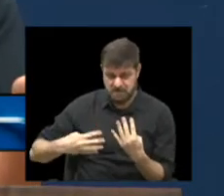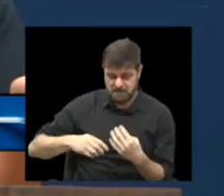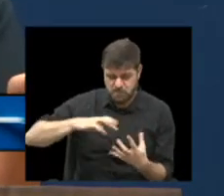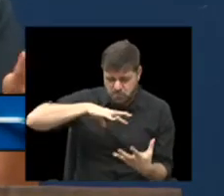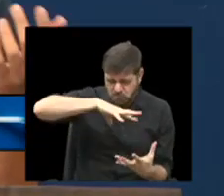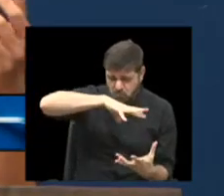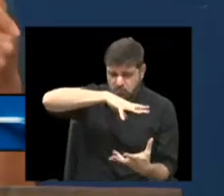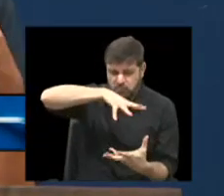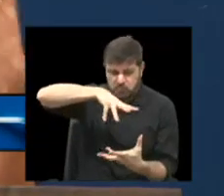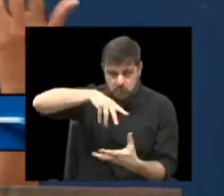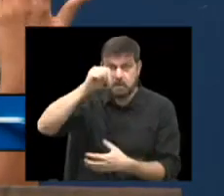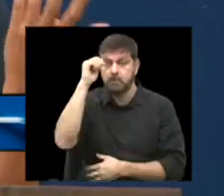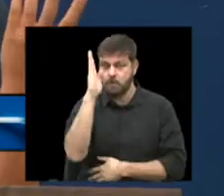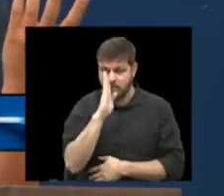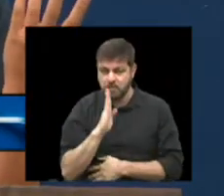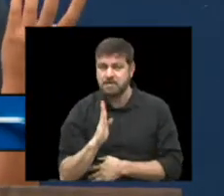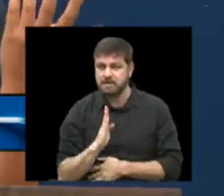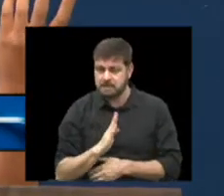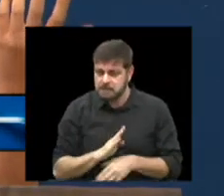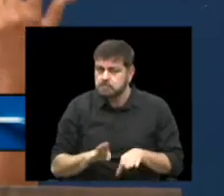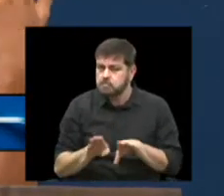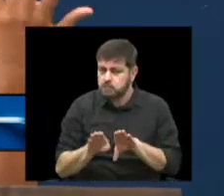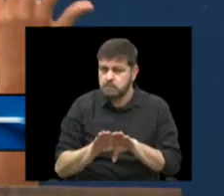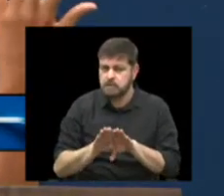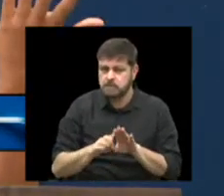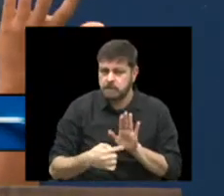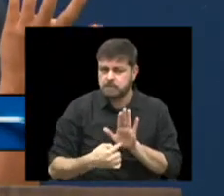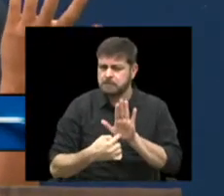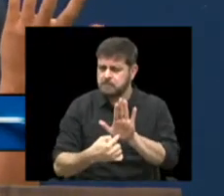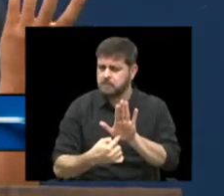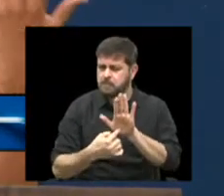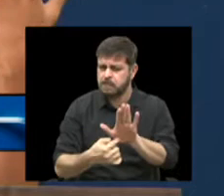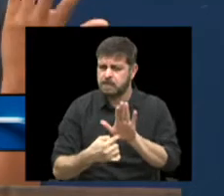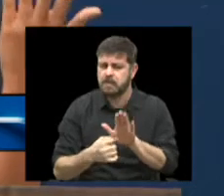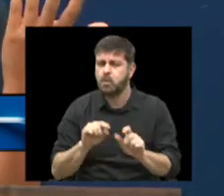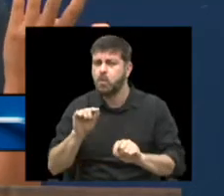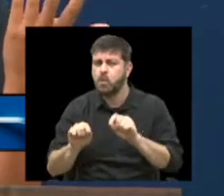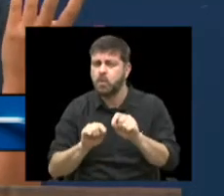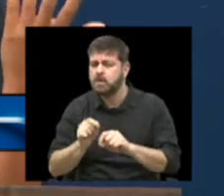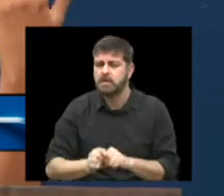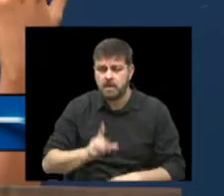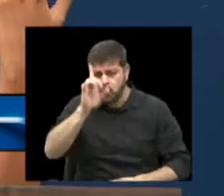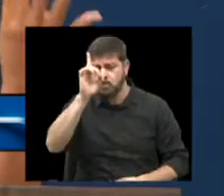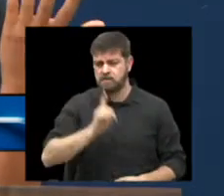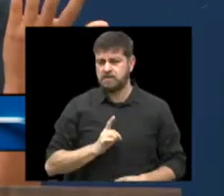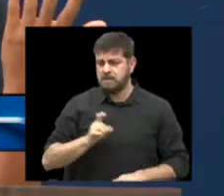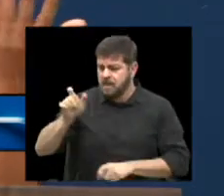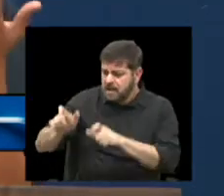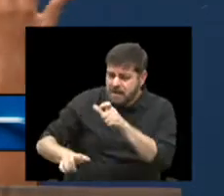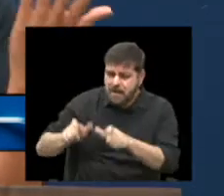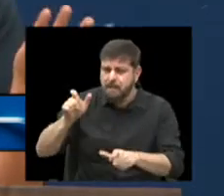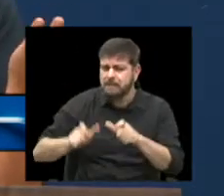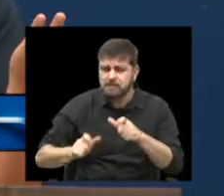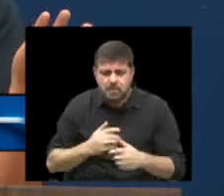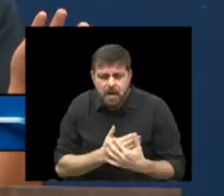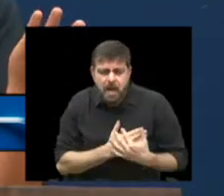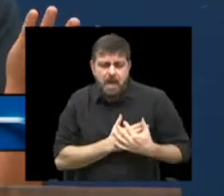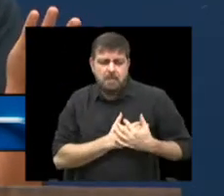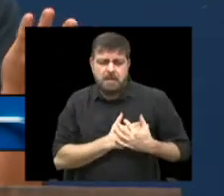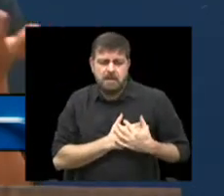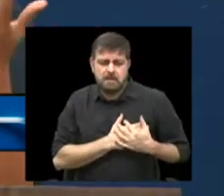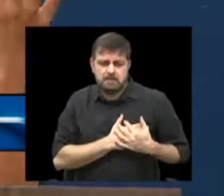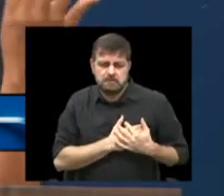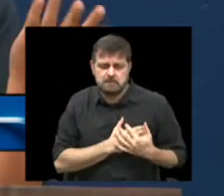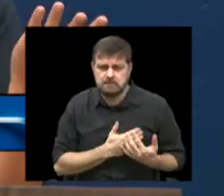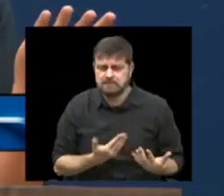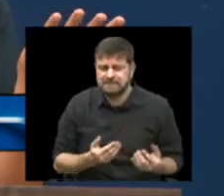Brasil também, dando visibilidade para essa questão que é o direito das pessoas amarem.